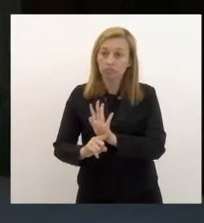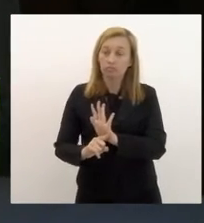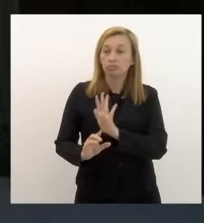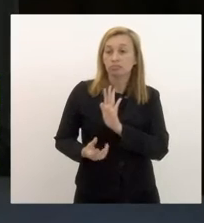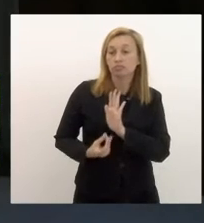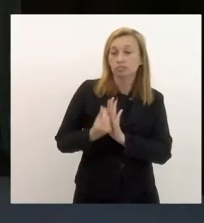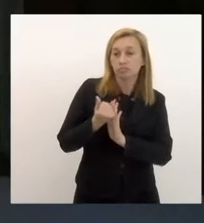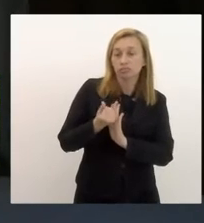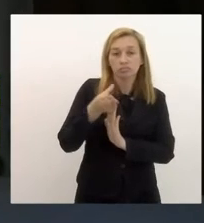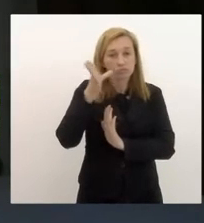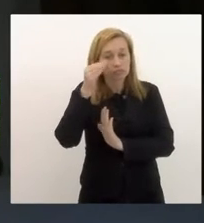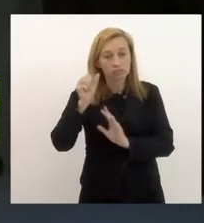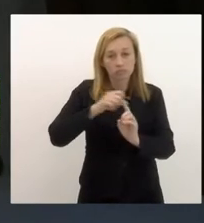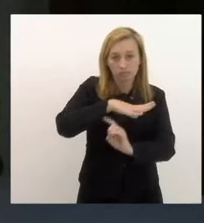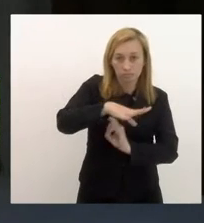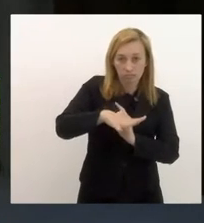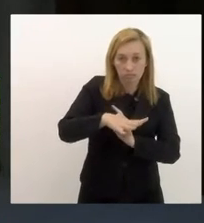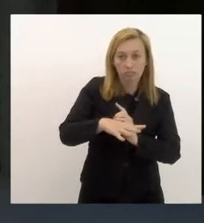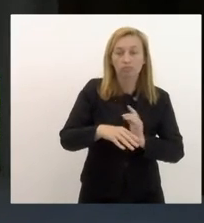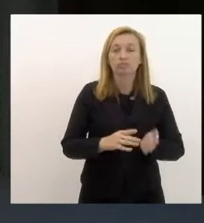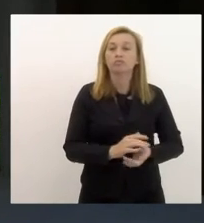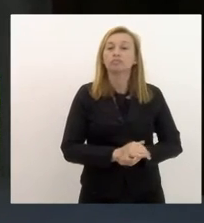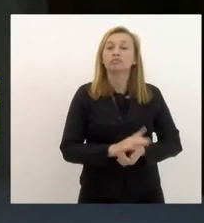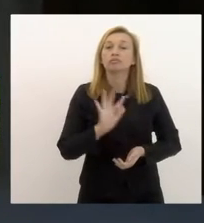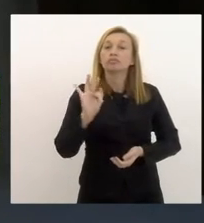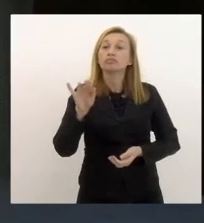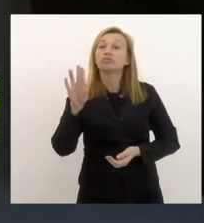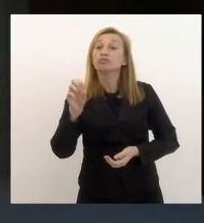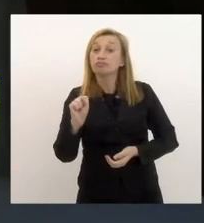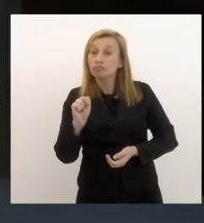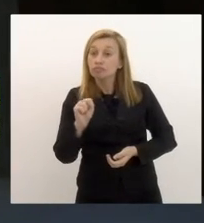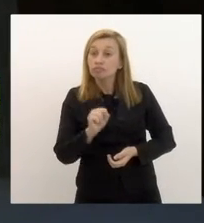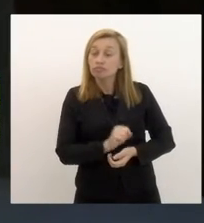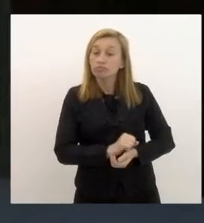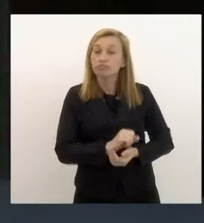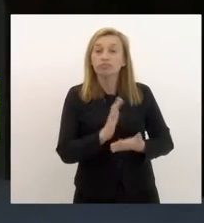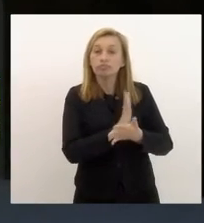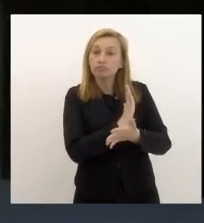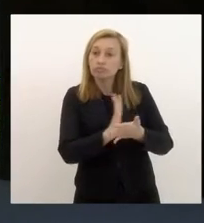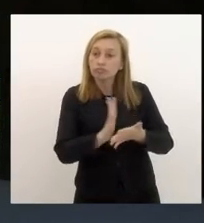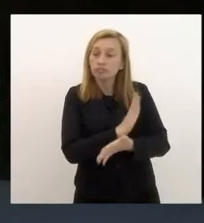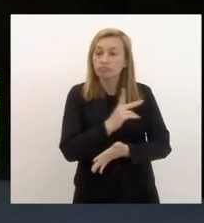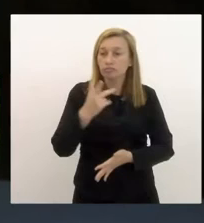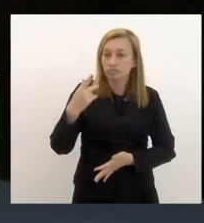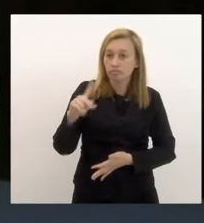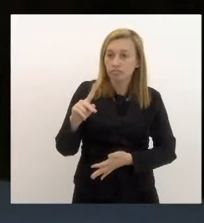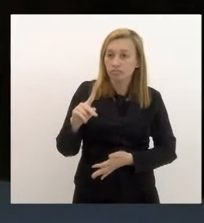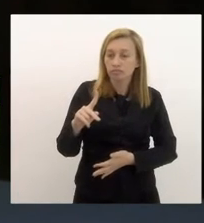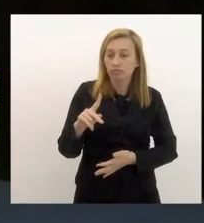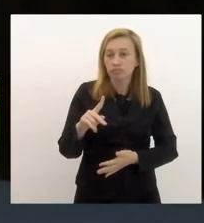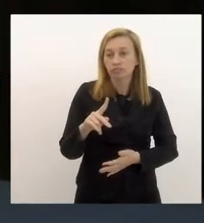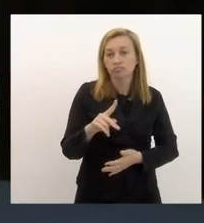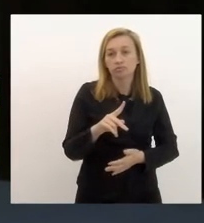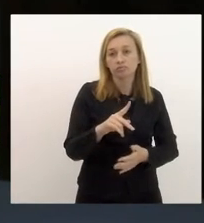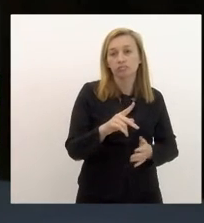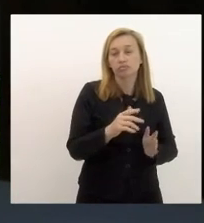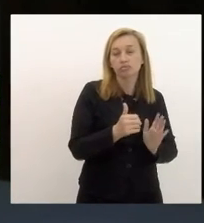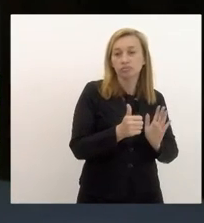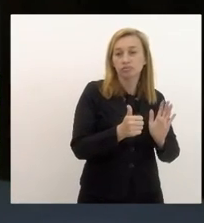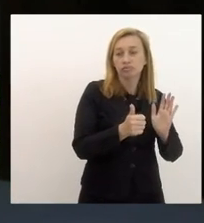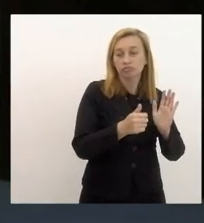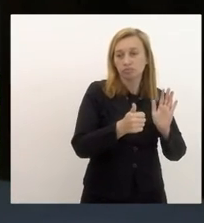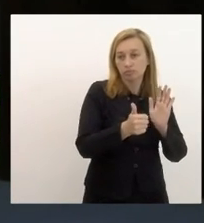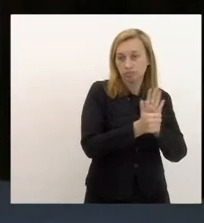orçamentos de interesse social é esses Fundos alguns deles são concessionárias outros legais e